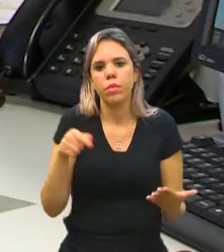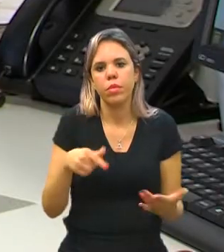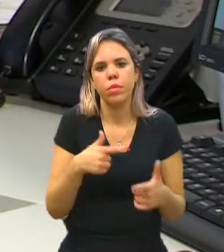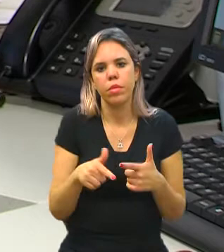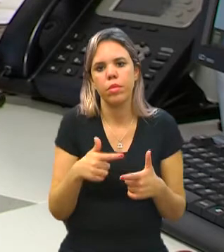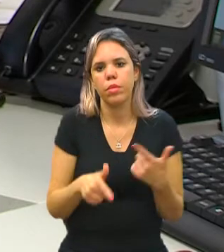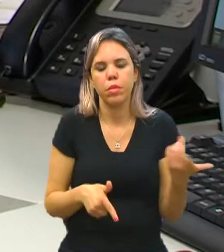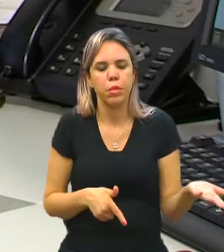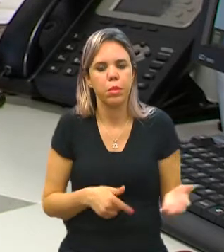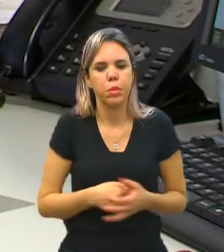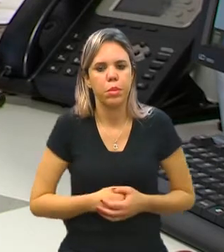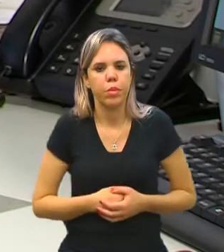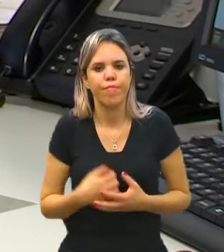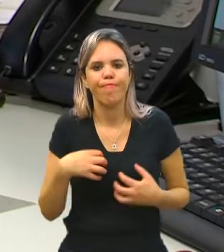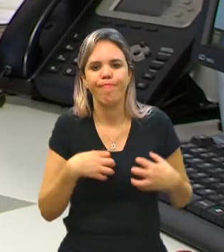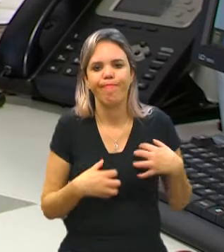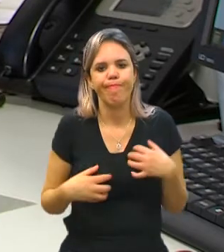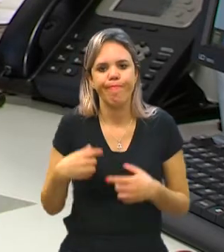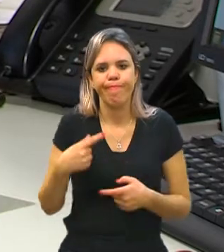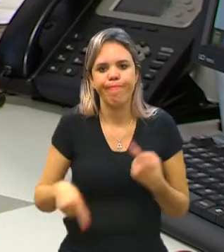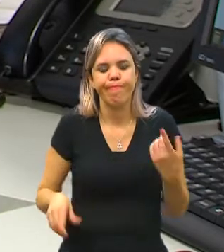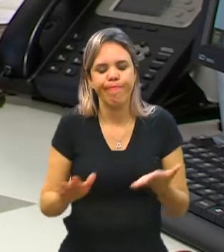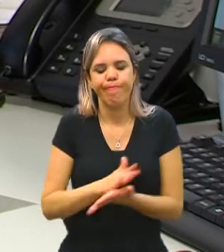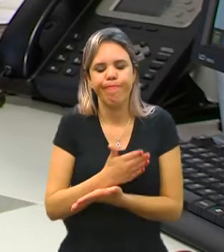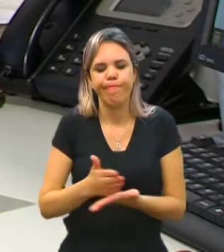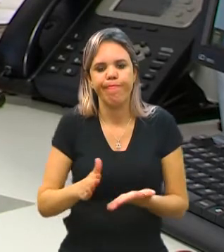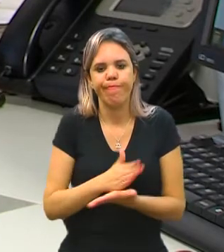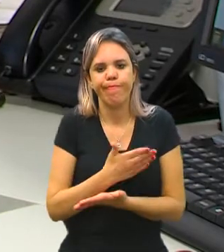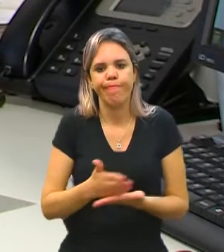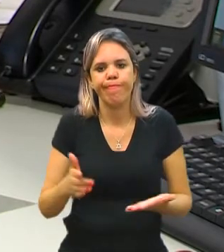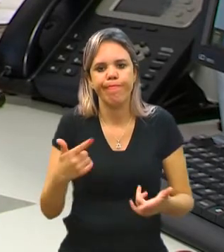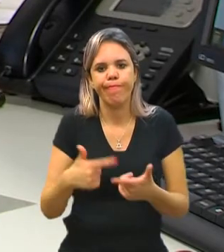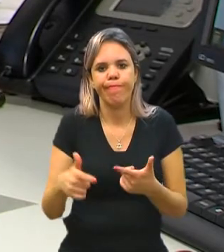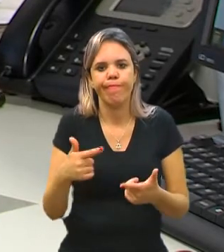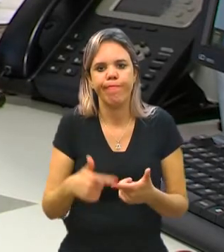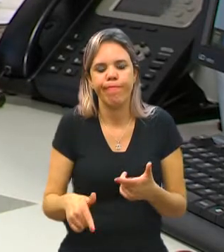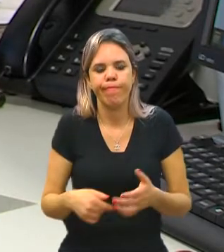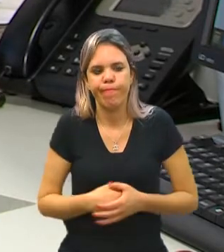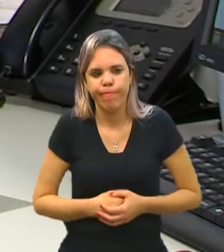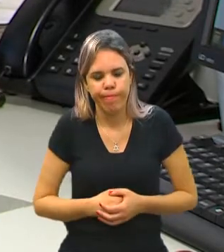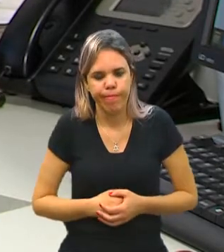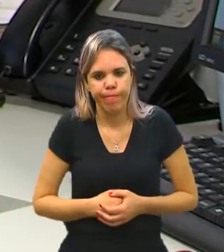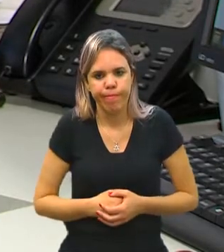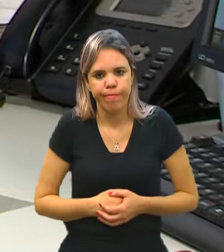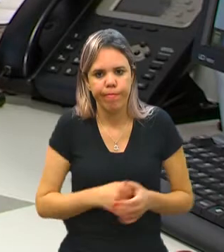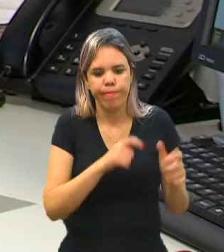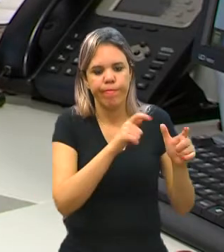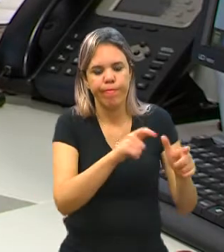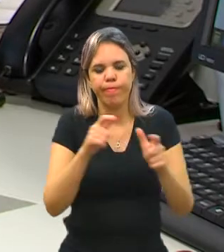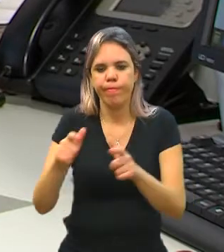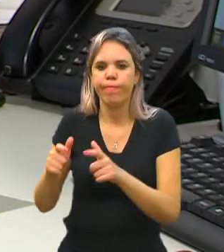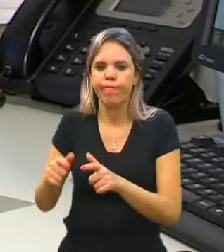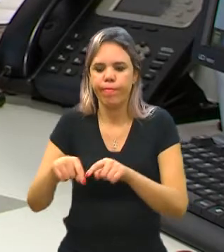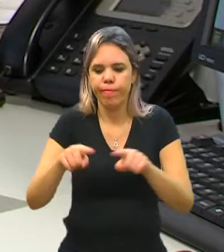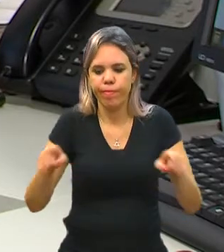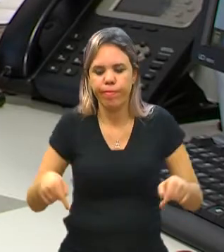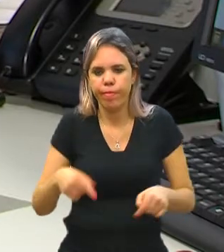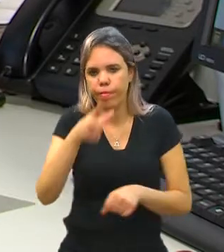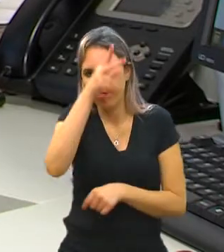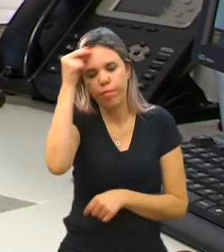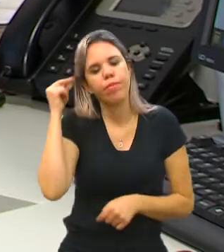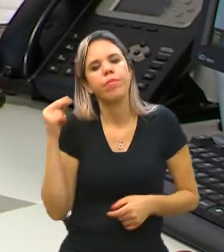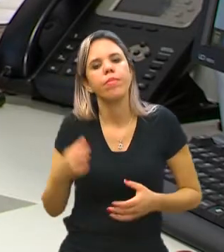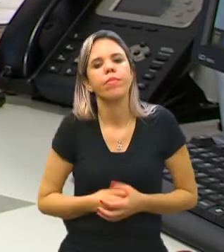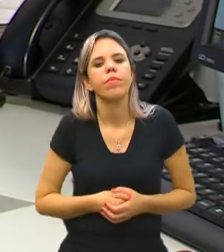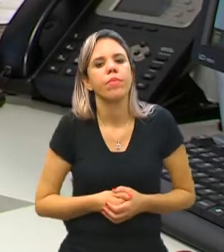depararam com um problema que incomoda é que é o fato de a vi em alguns locais terrenos